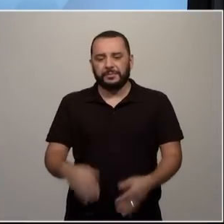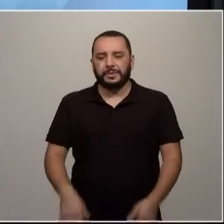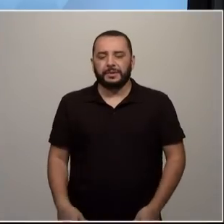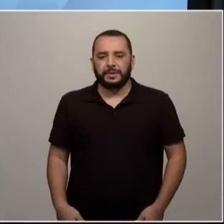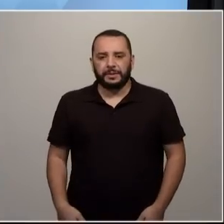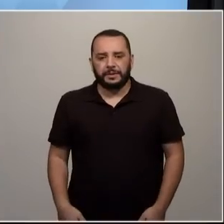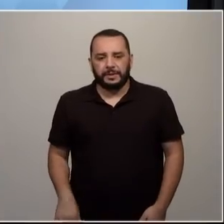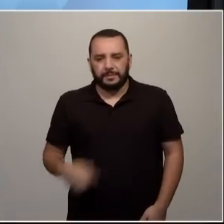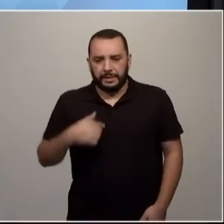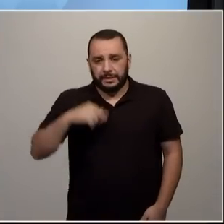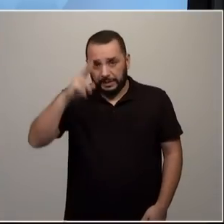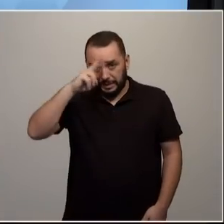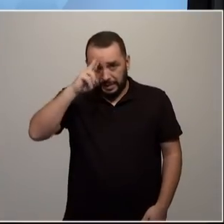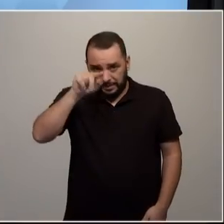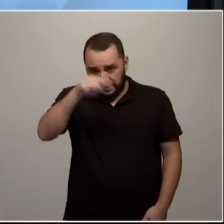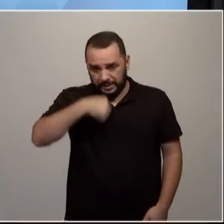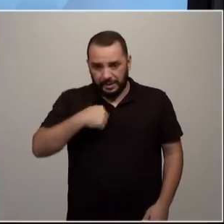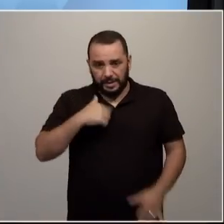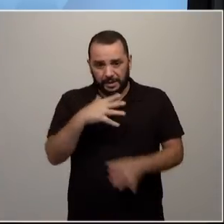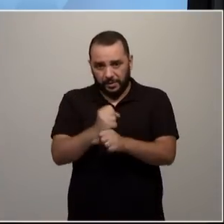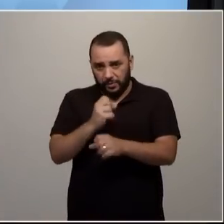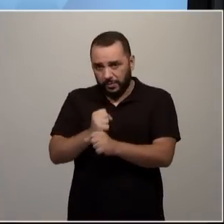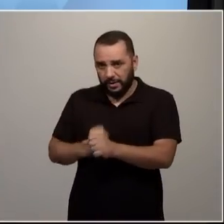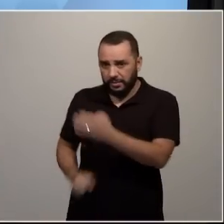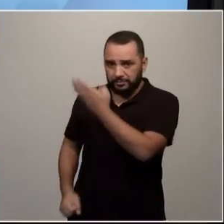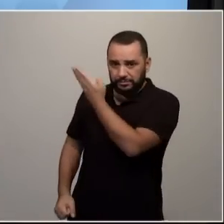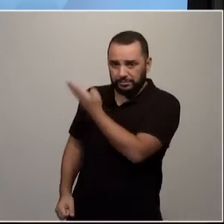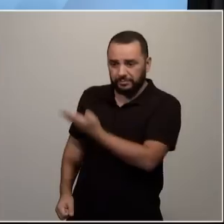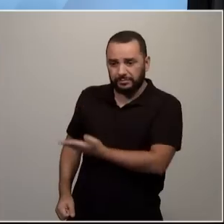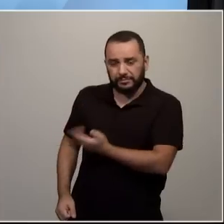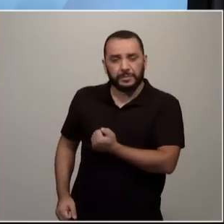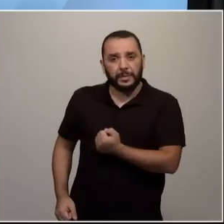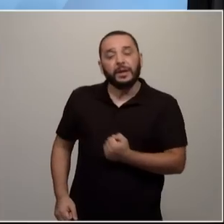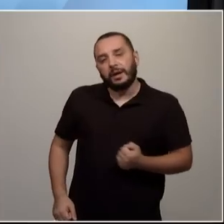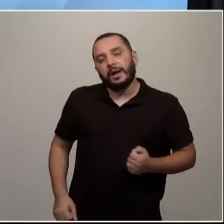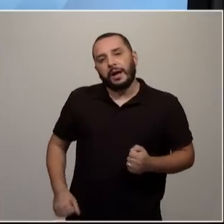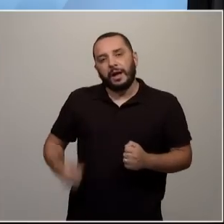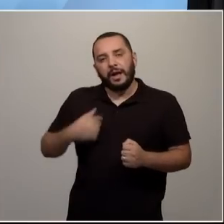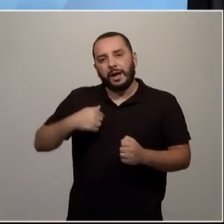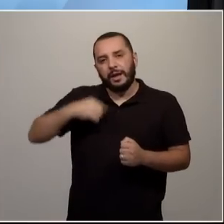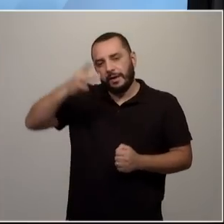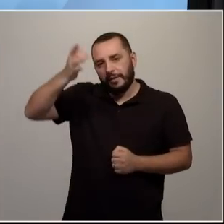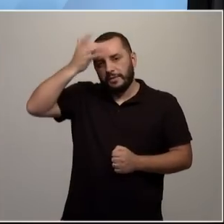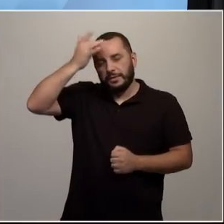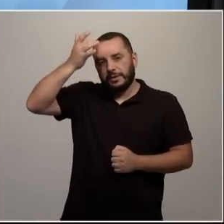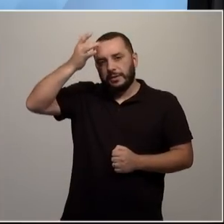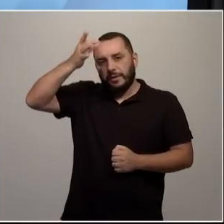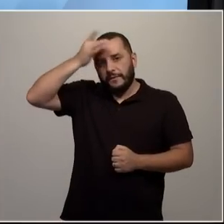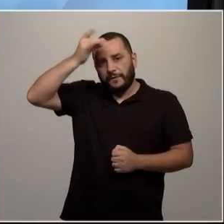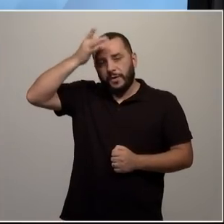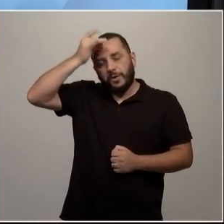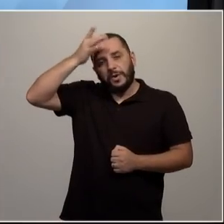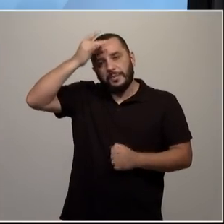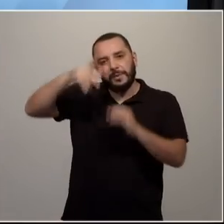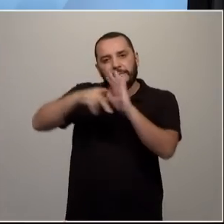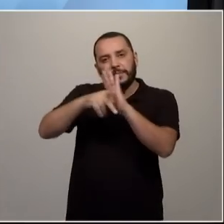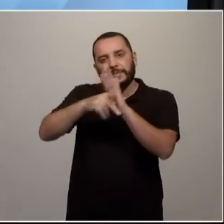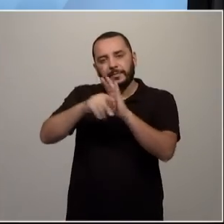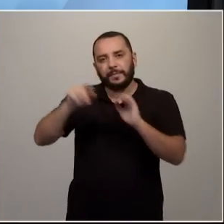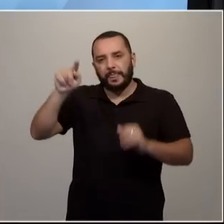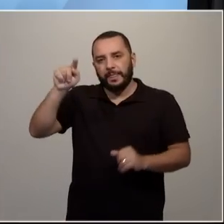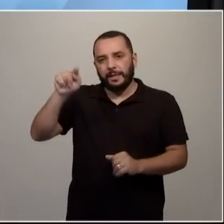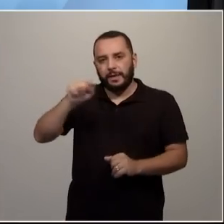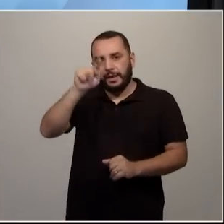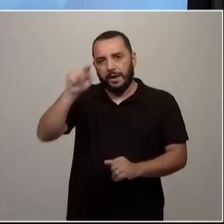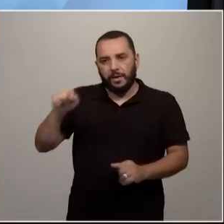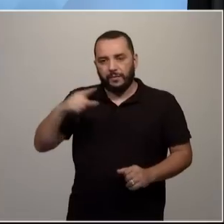Mas lembra que se você fizer o cálculo desse determinante, vai dar uma fórmula com alfa. né, regra de Sarros, faz todo o cálculo, vai dar uma fórmula com